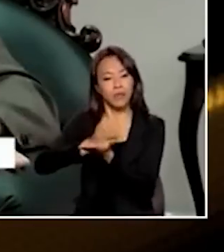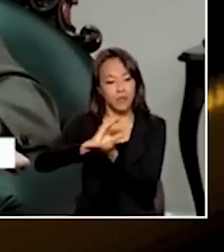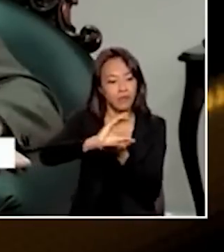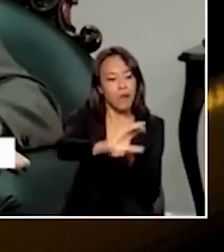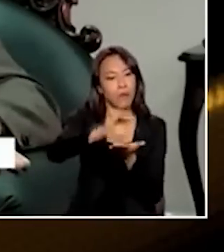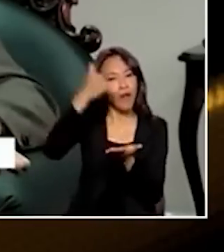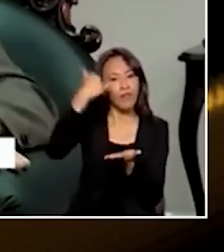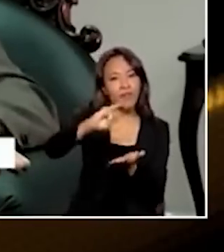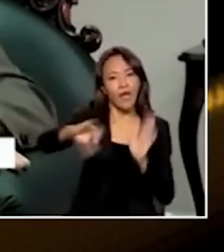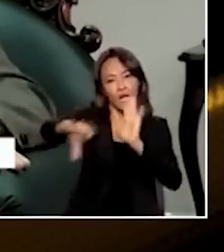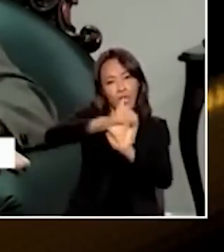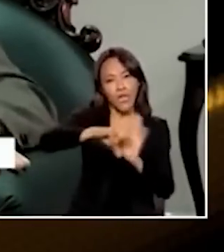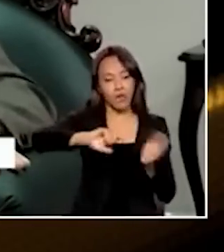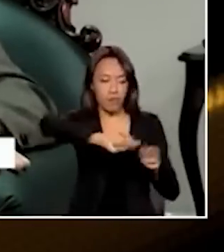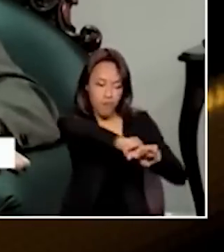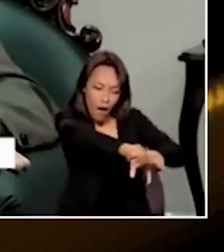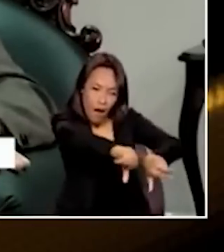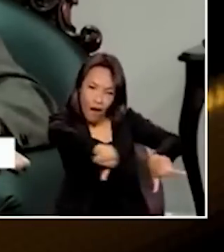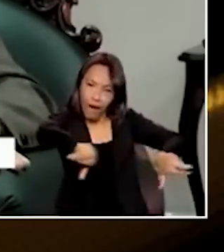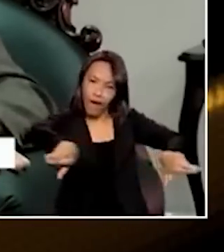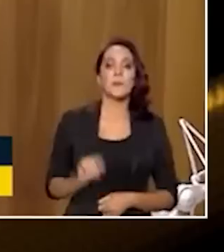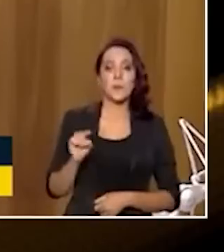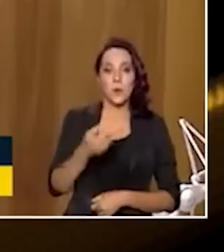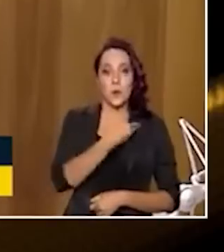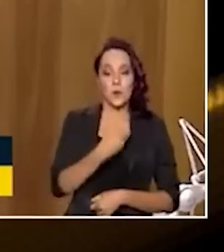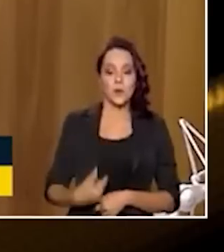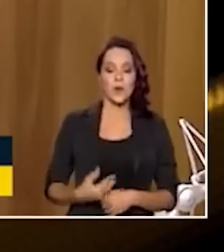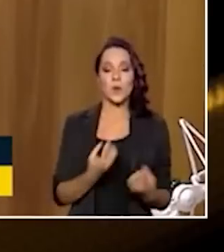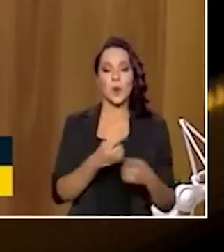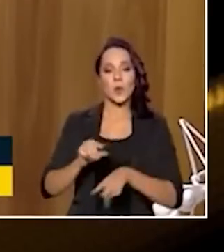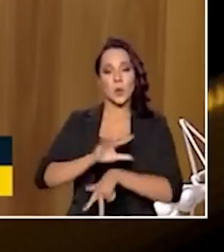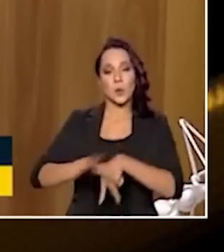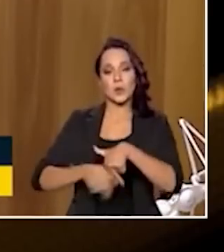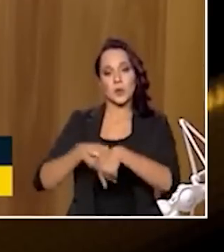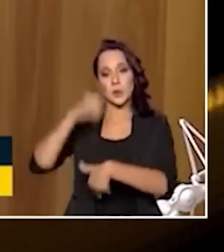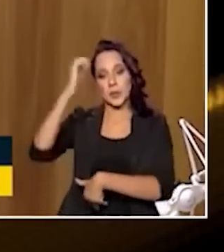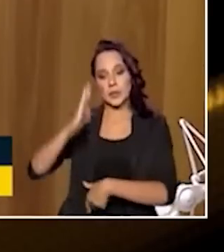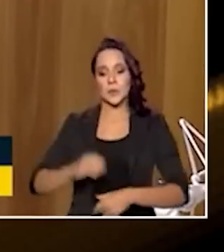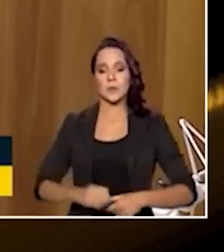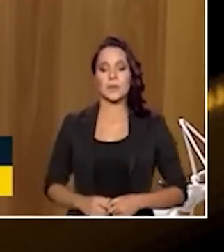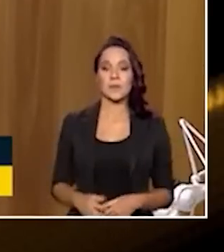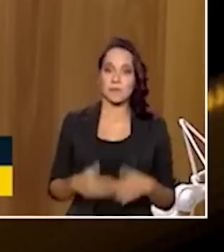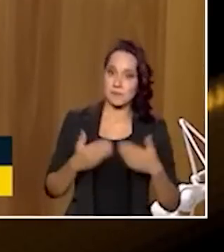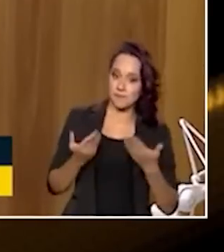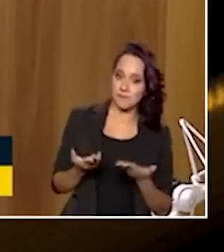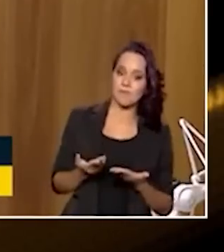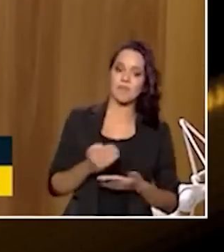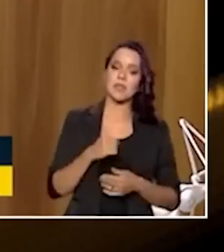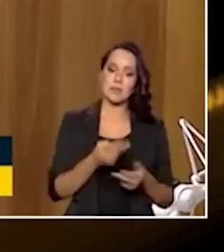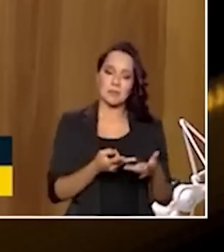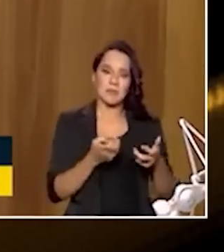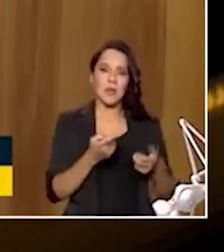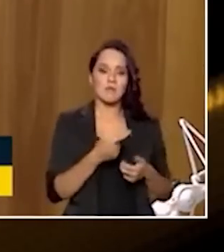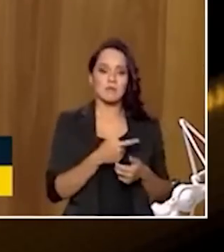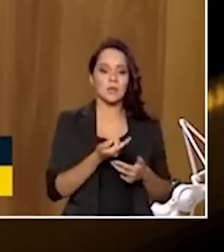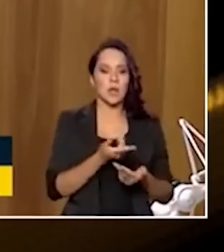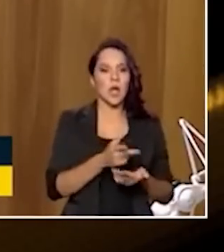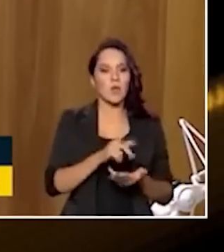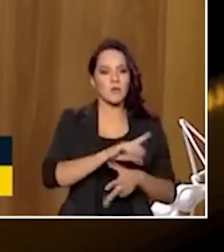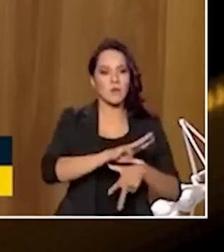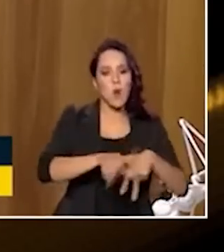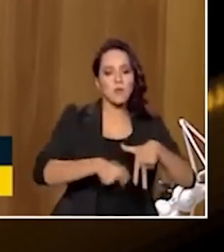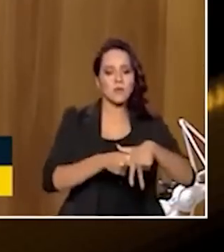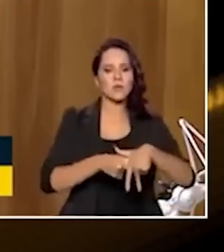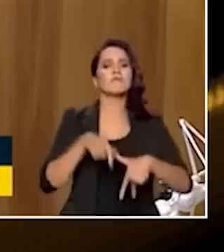e a tu tela de crianças que ficaram meses sem reencontrá-las pessoas é hipertensos diabéticos que ficaram até